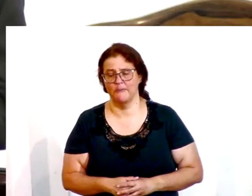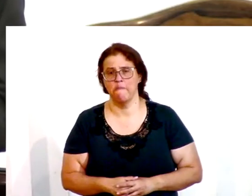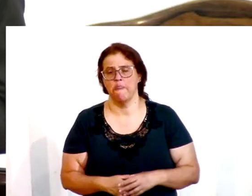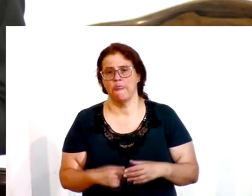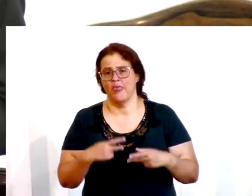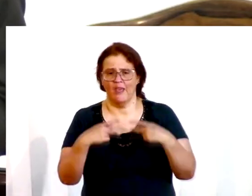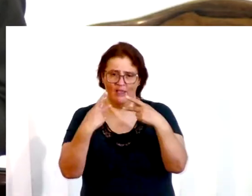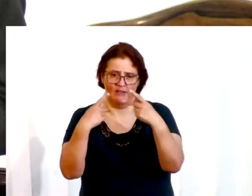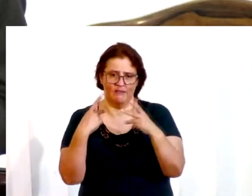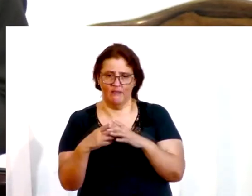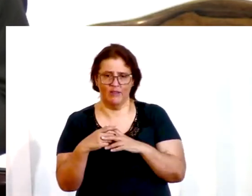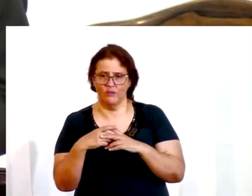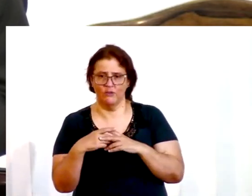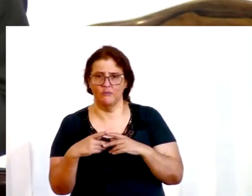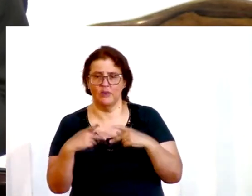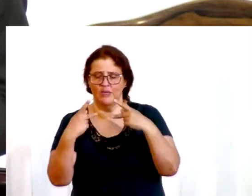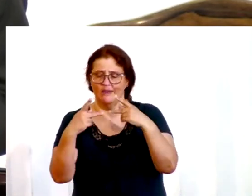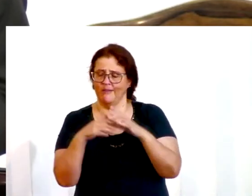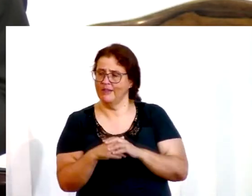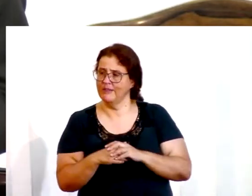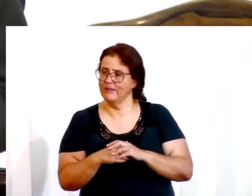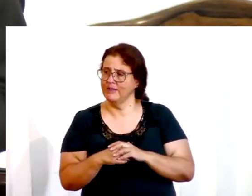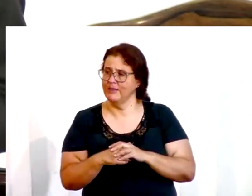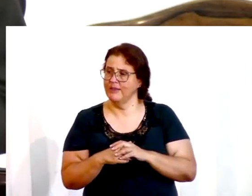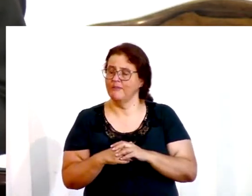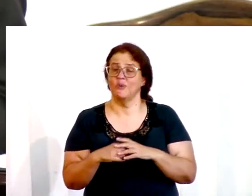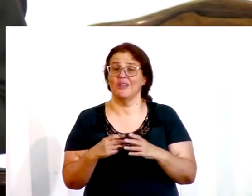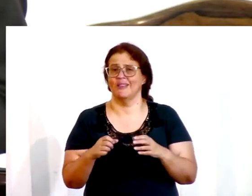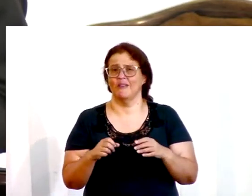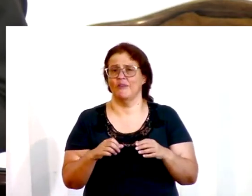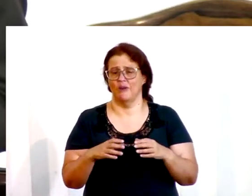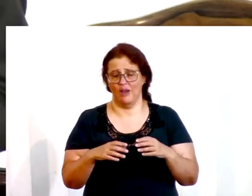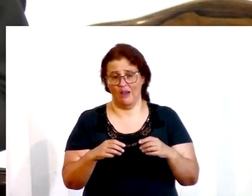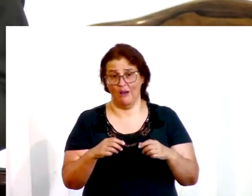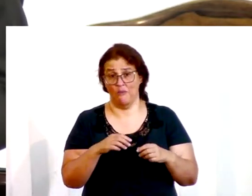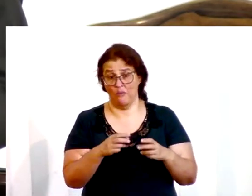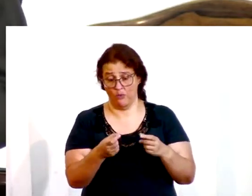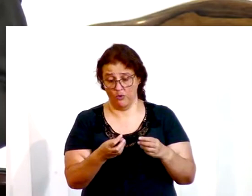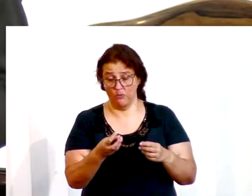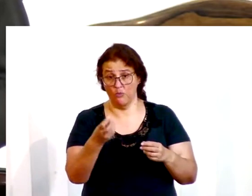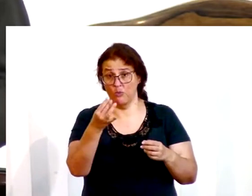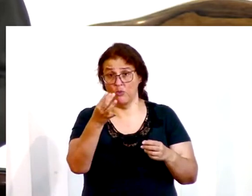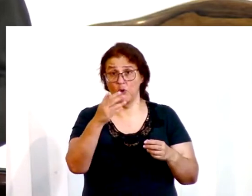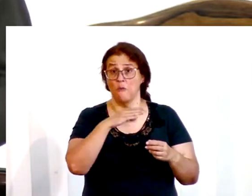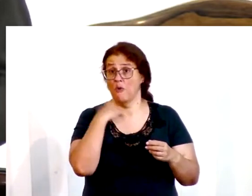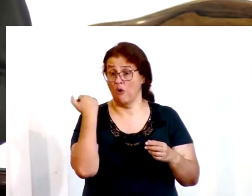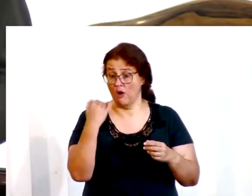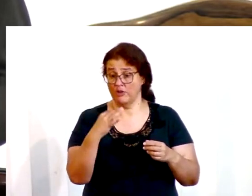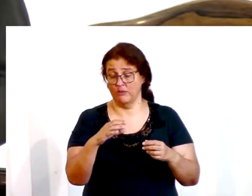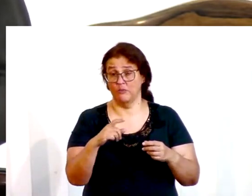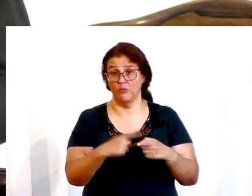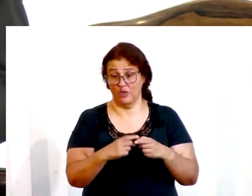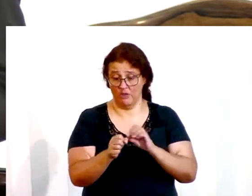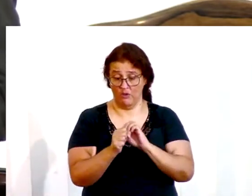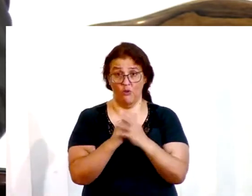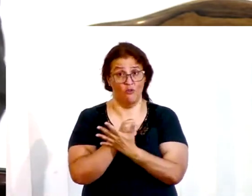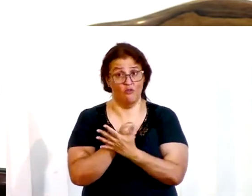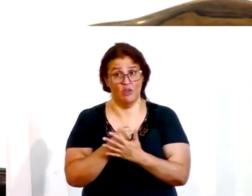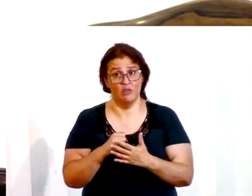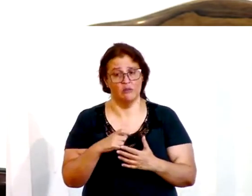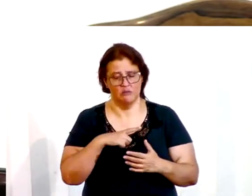E lá naquela igreja, algumas vidas foram ceifadas por conta do vírus. E ao